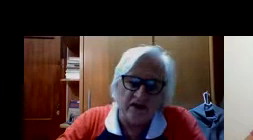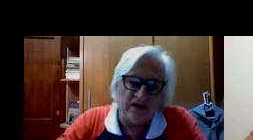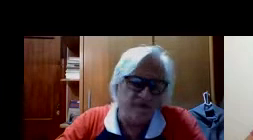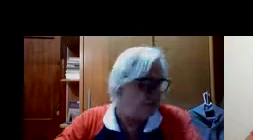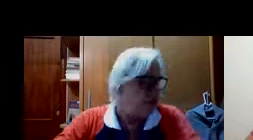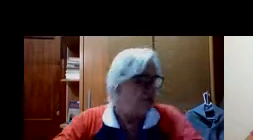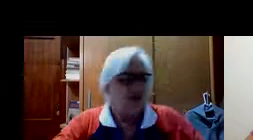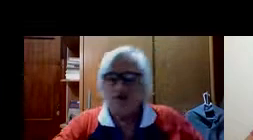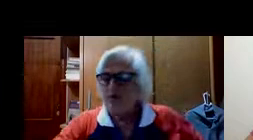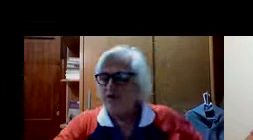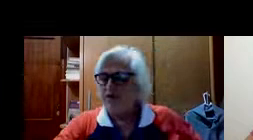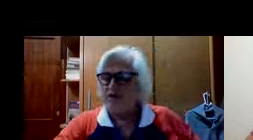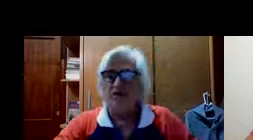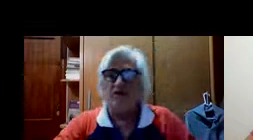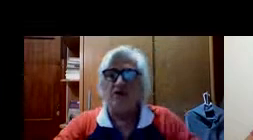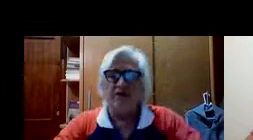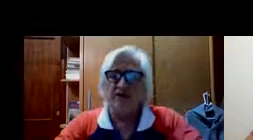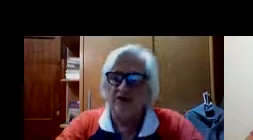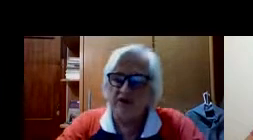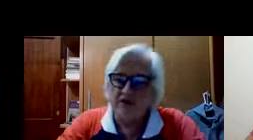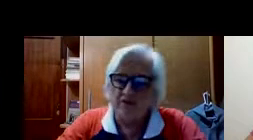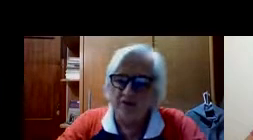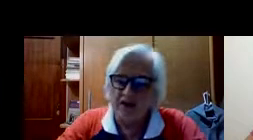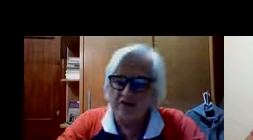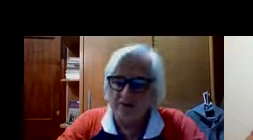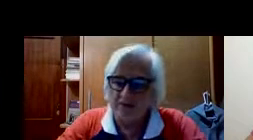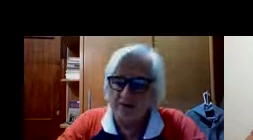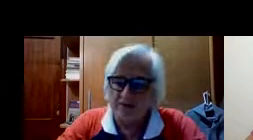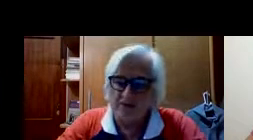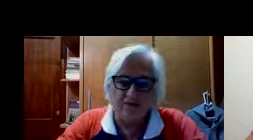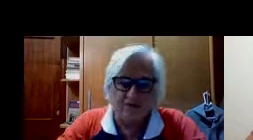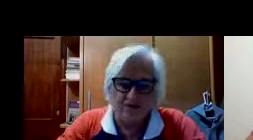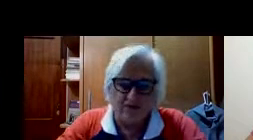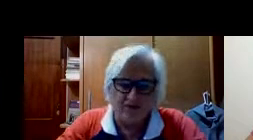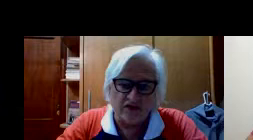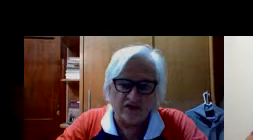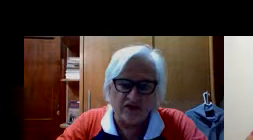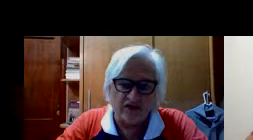condutividade térmica? Quando você olha o metal, não adianta eu pegar isso daqui porque eu